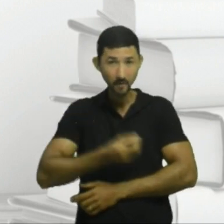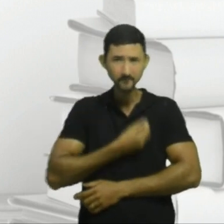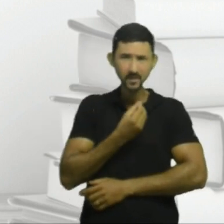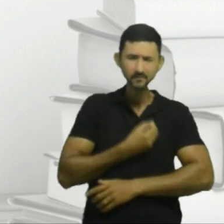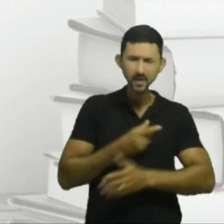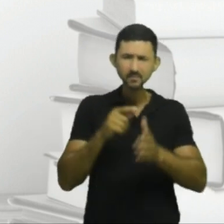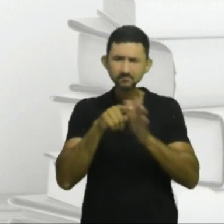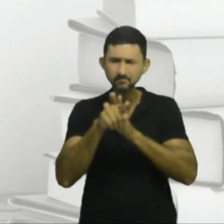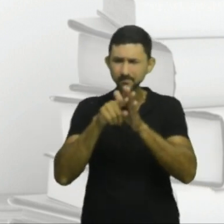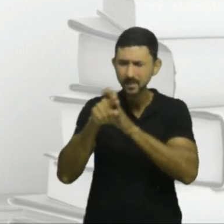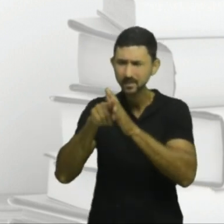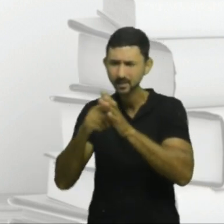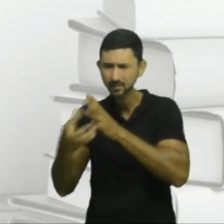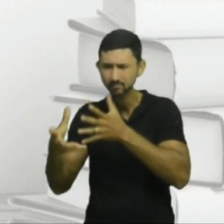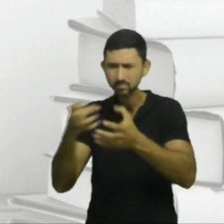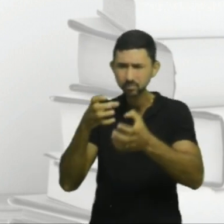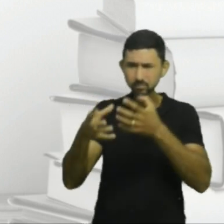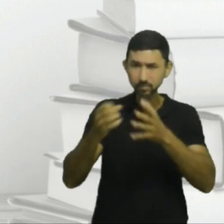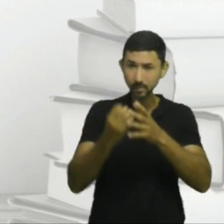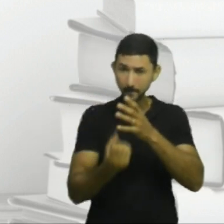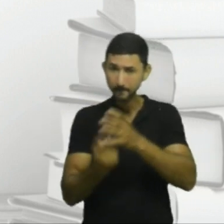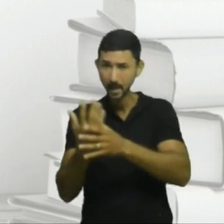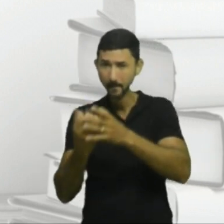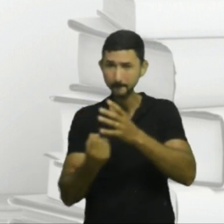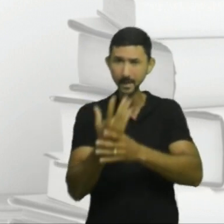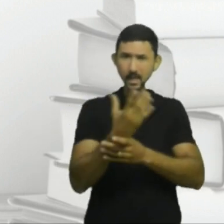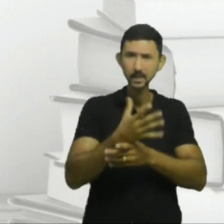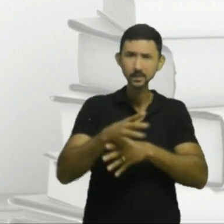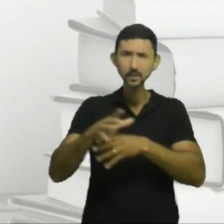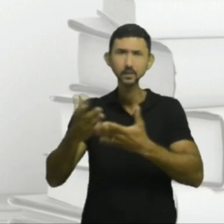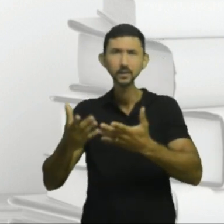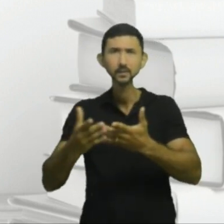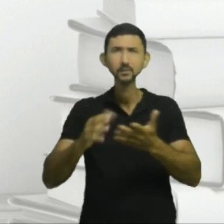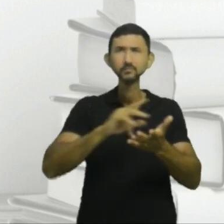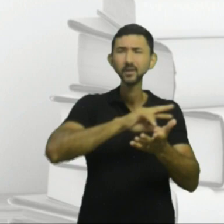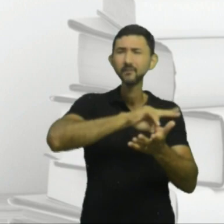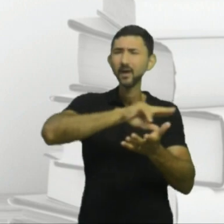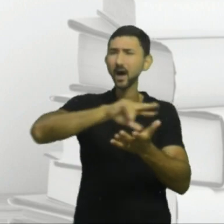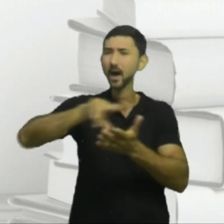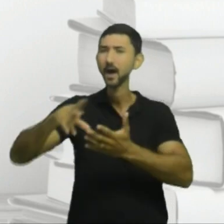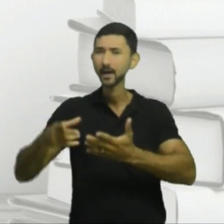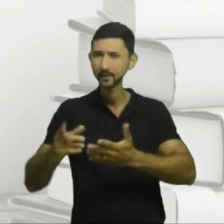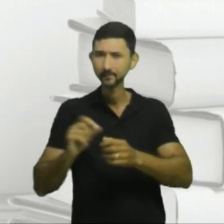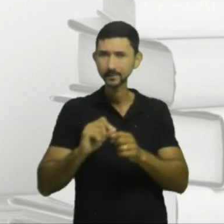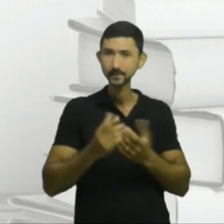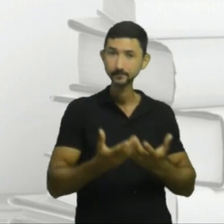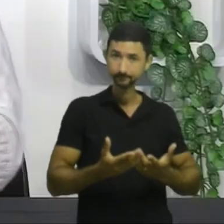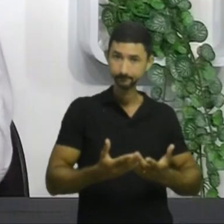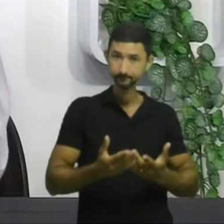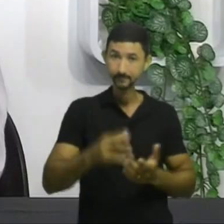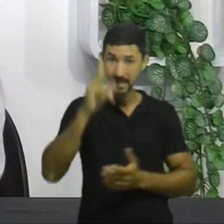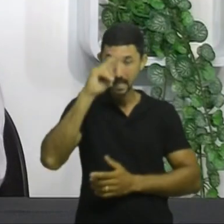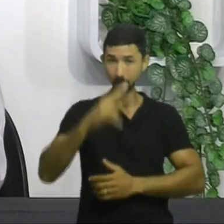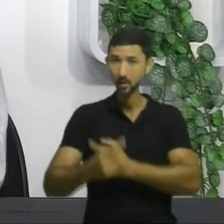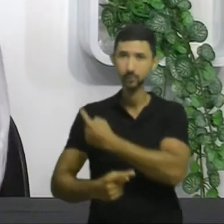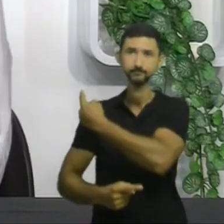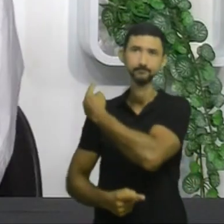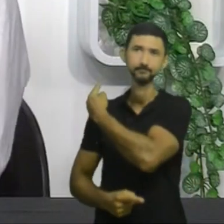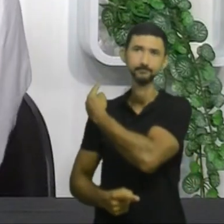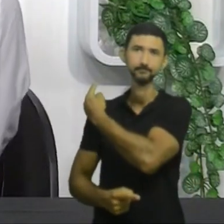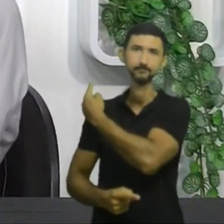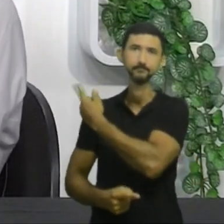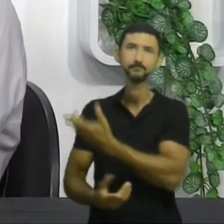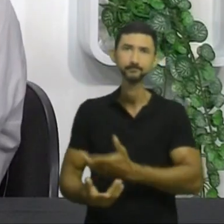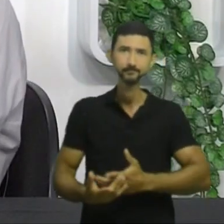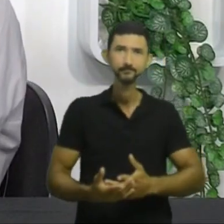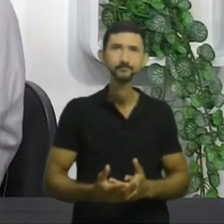ele foi cultivando, ele foi produzindo, ele foi tocando. Lembra que eu falei aqui atrás, eu trouxe a